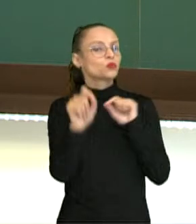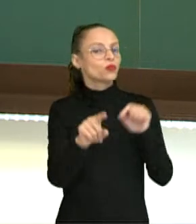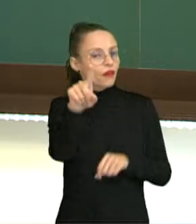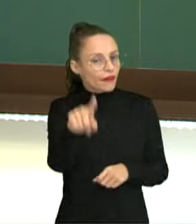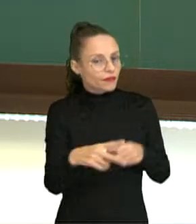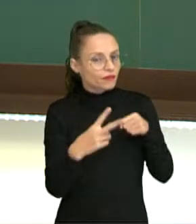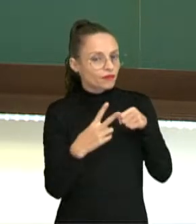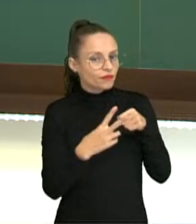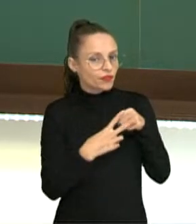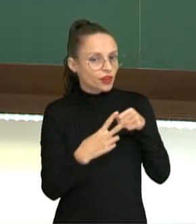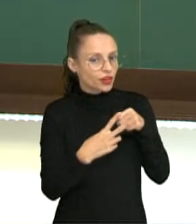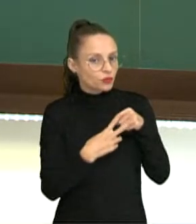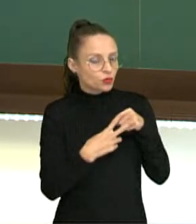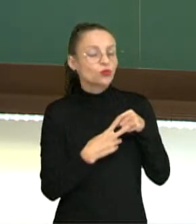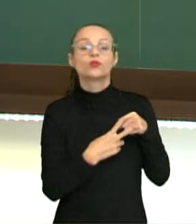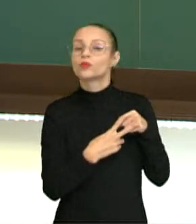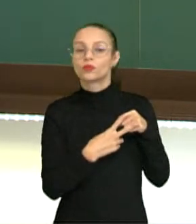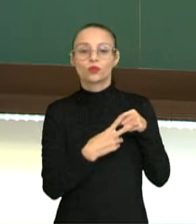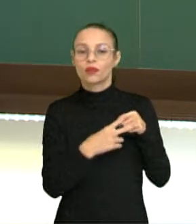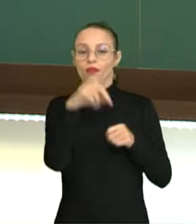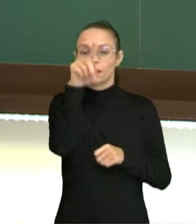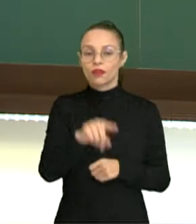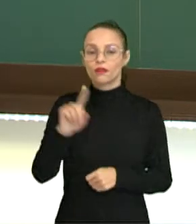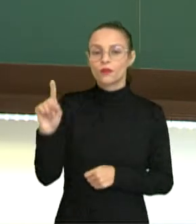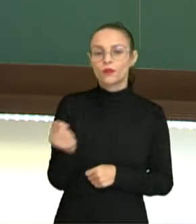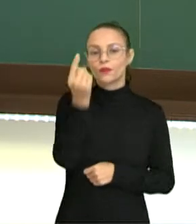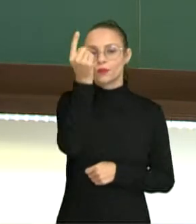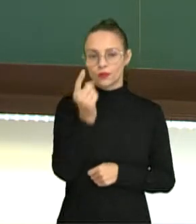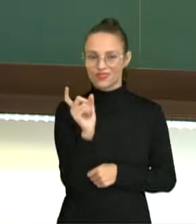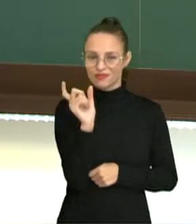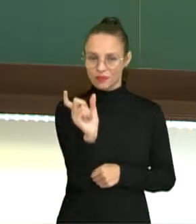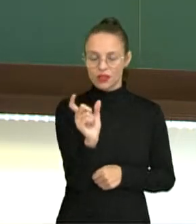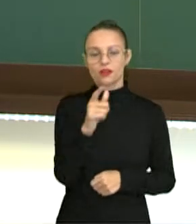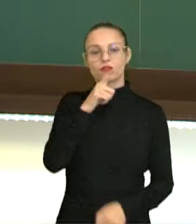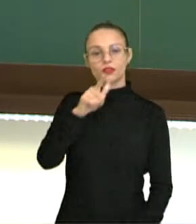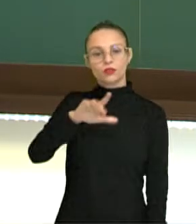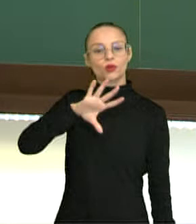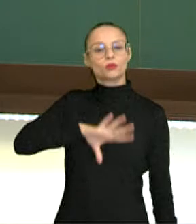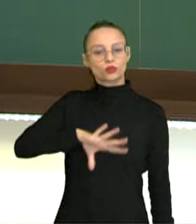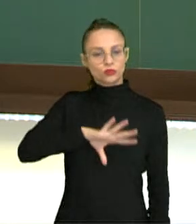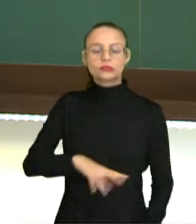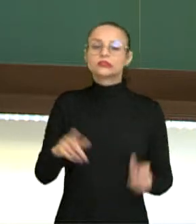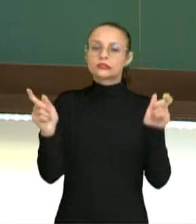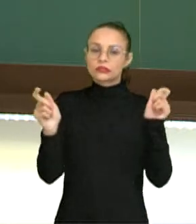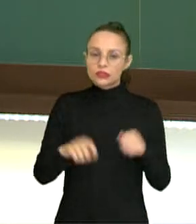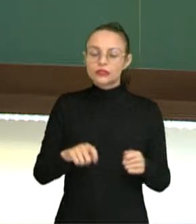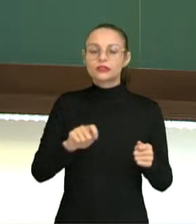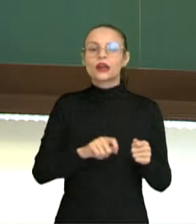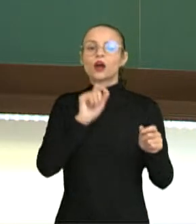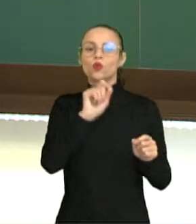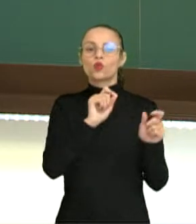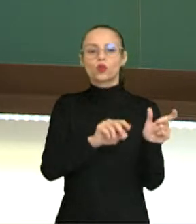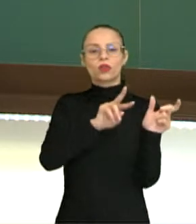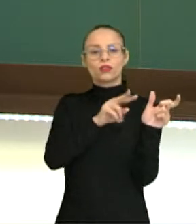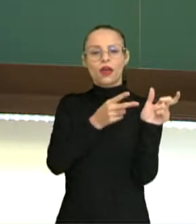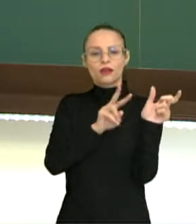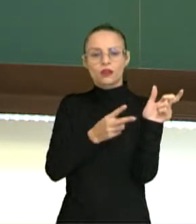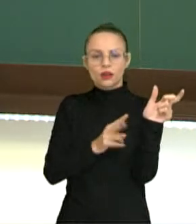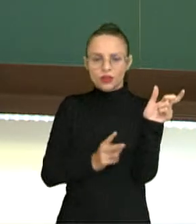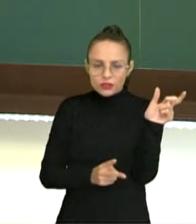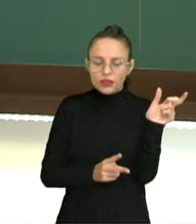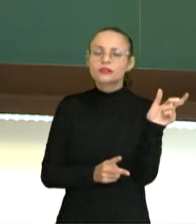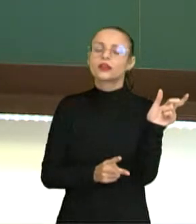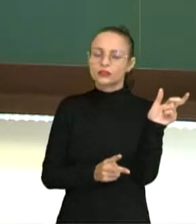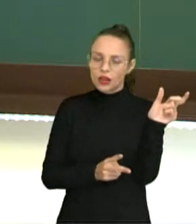verbo. Verbo é a única palavra da língua portuguesa que eu posso conjugar em tempo